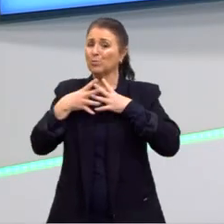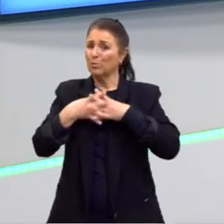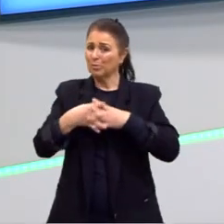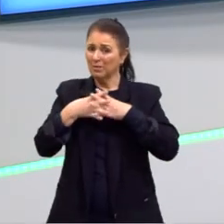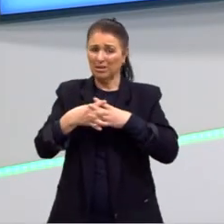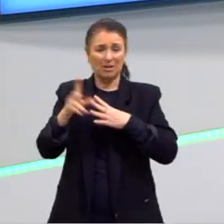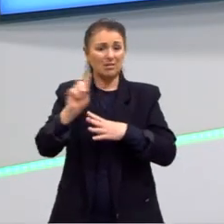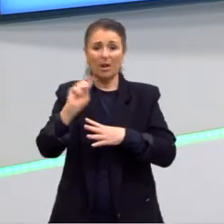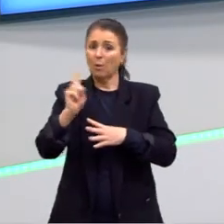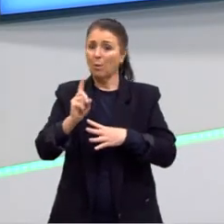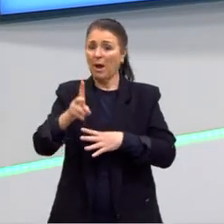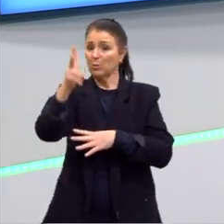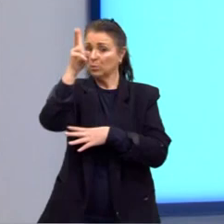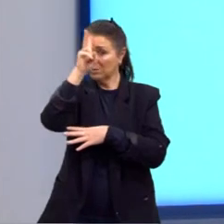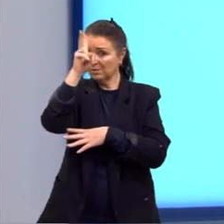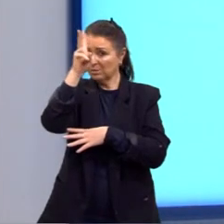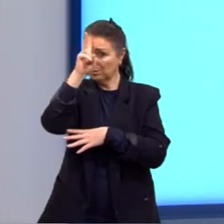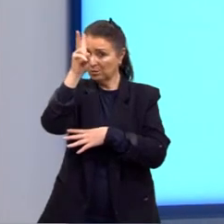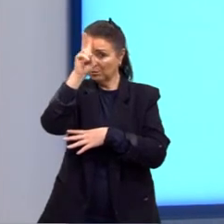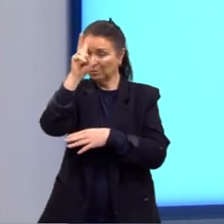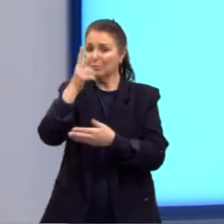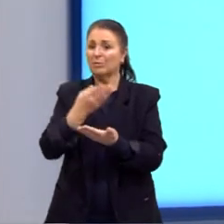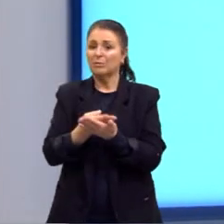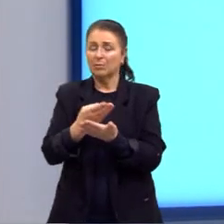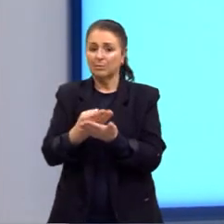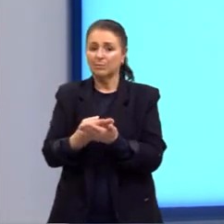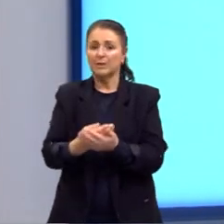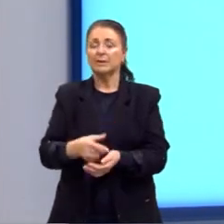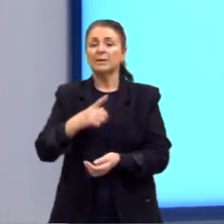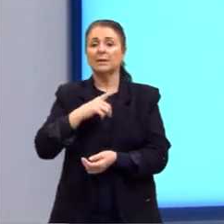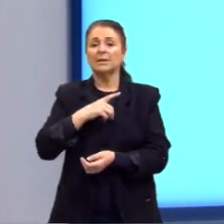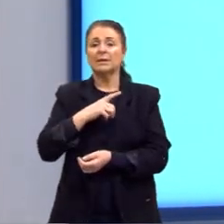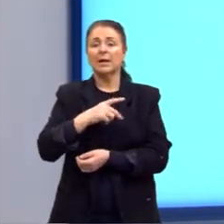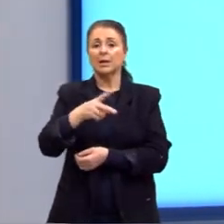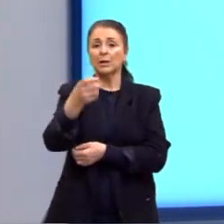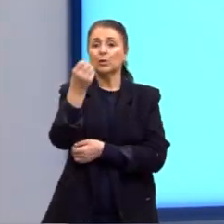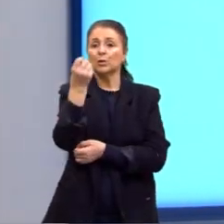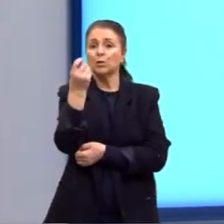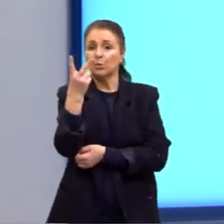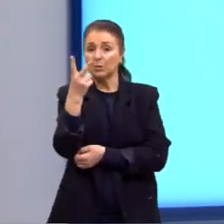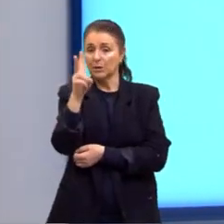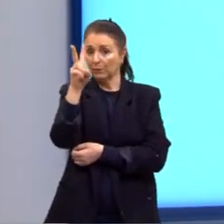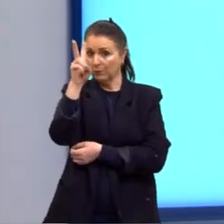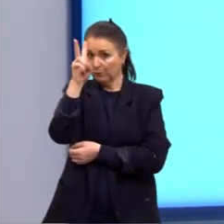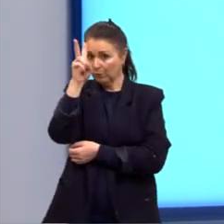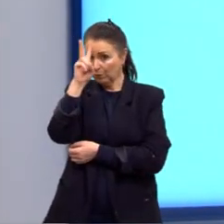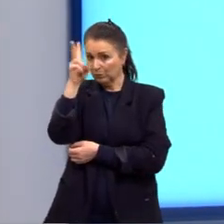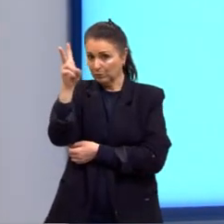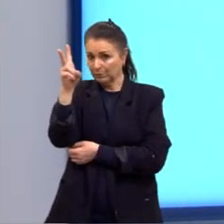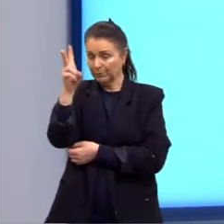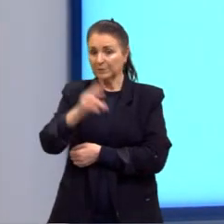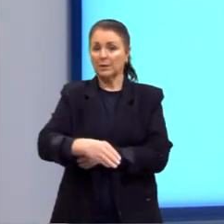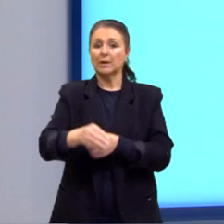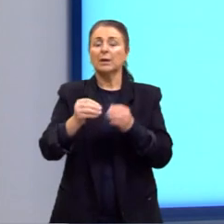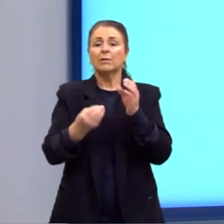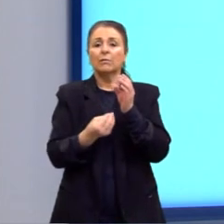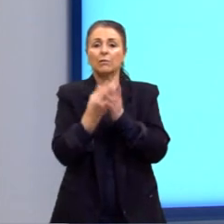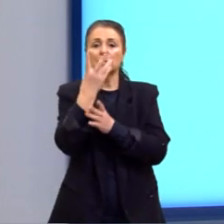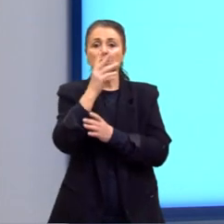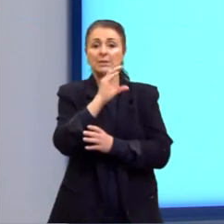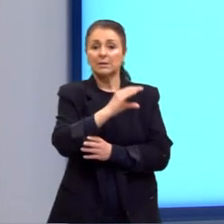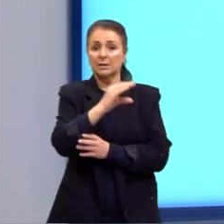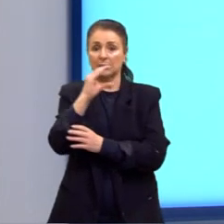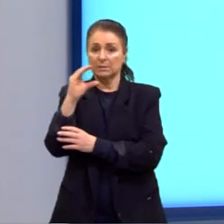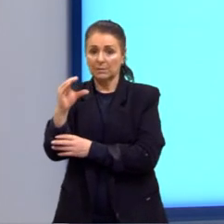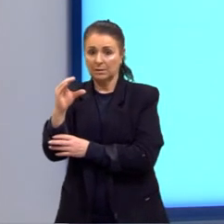né de Ensino Médio que o Perry então uma tensão de 12 volts Olha tem até o desenho aqui ó fonte CC corrente